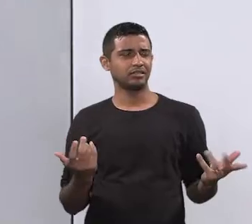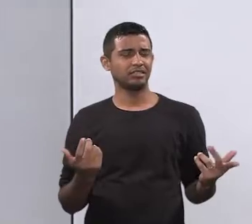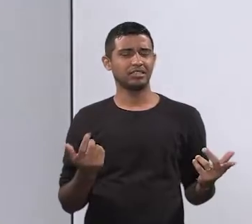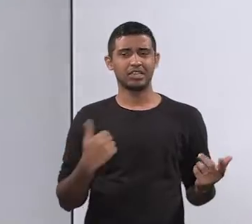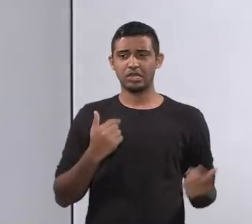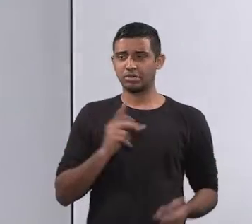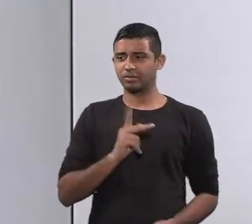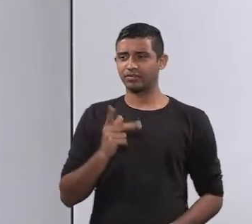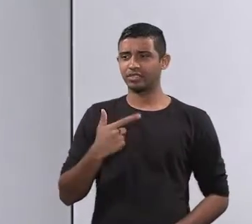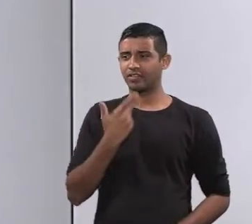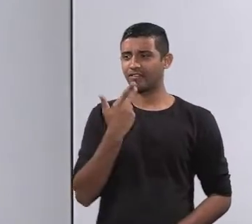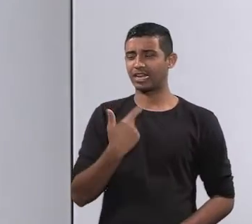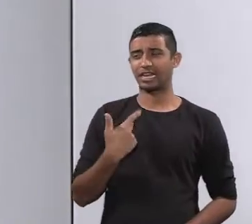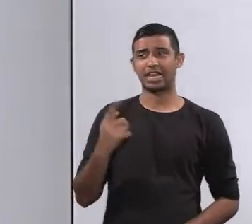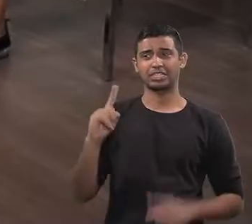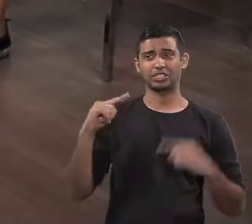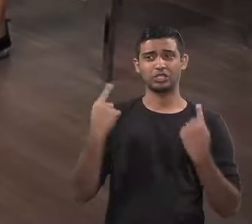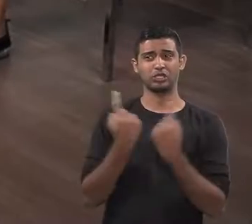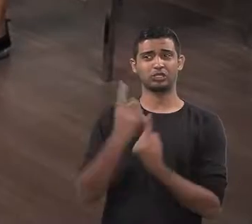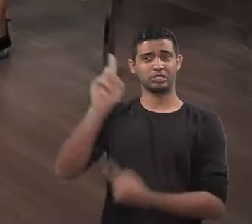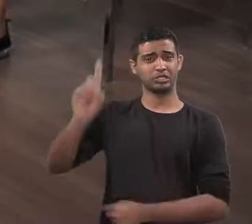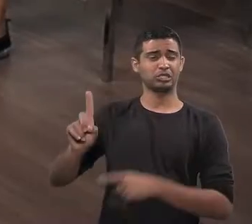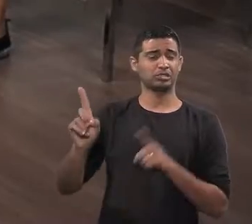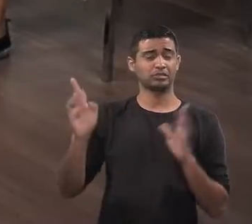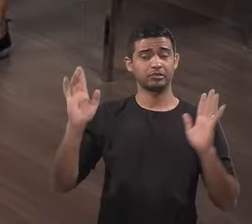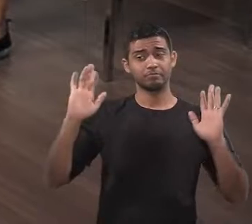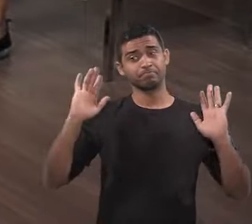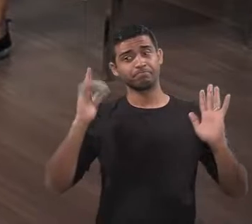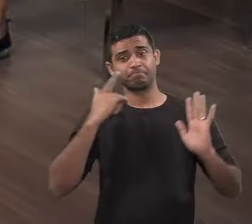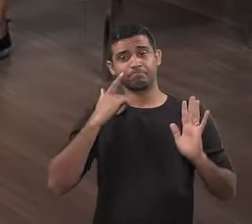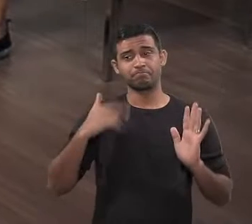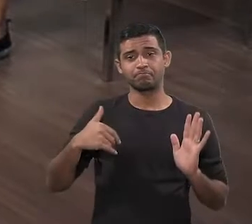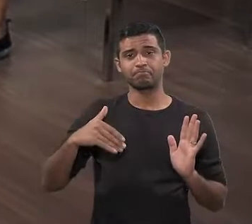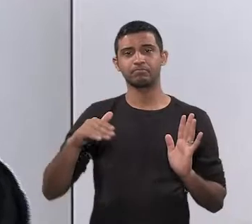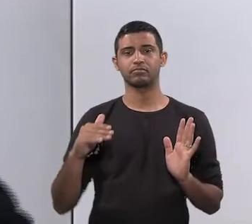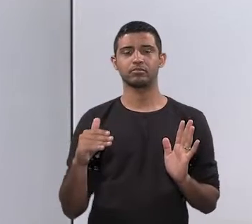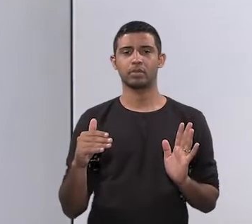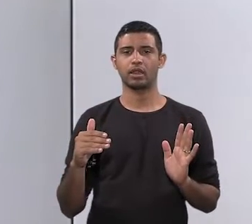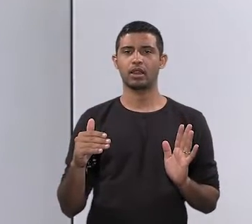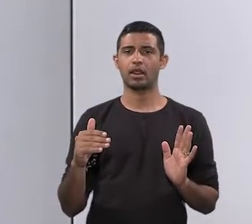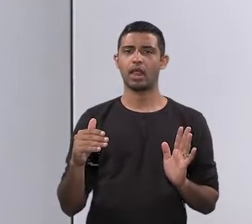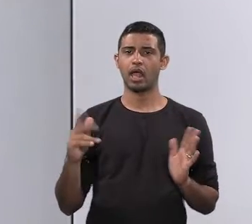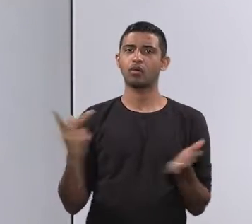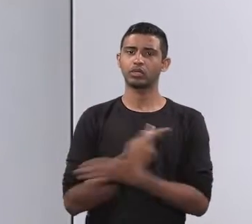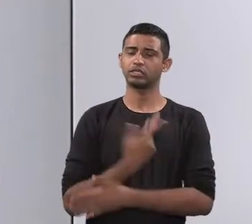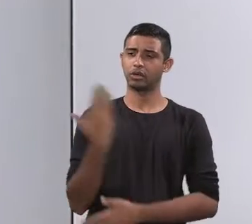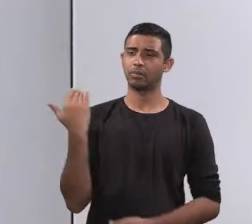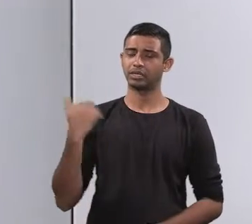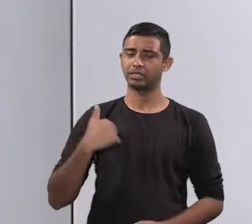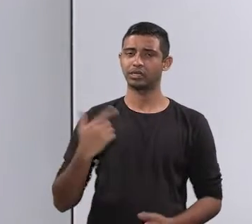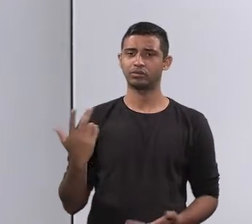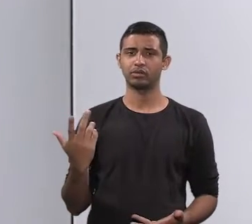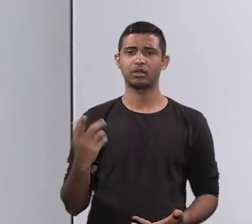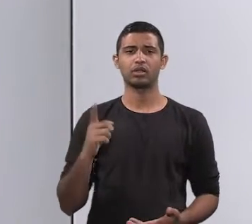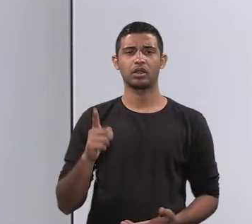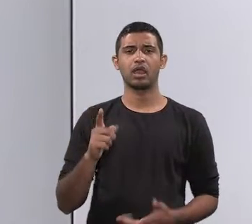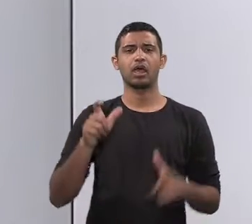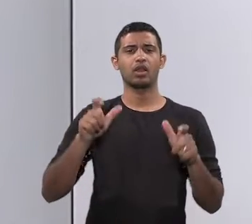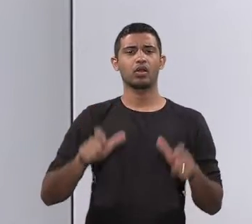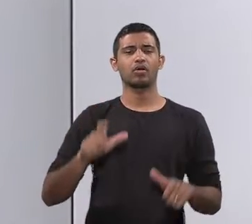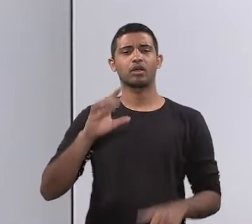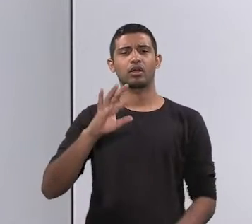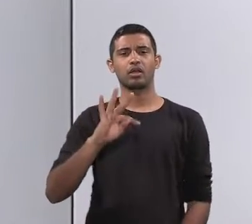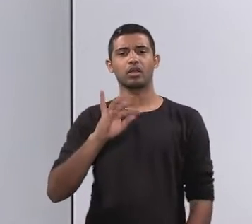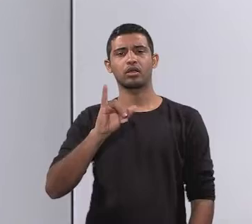assim, caramba, lá vem coisa, né? E aconteceu uma situação dessa comigo na unidade